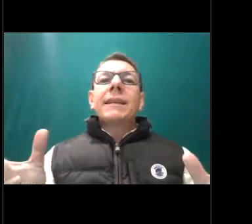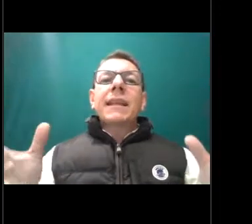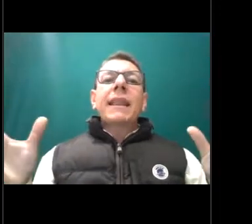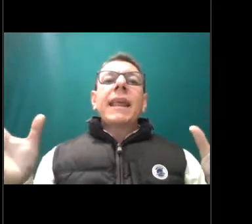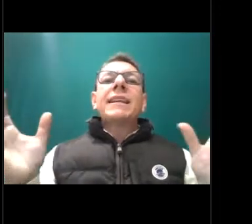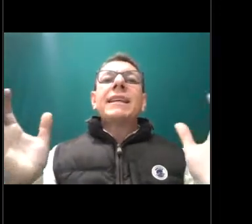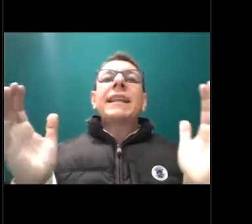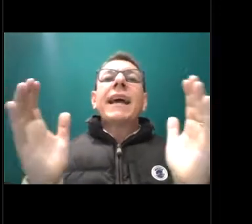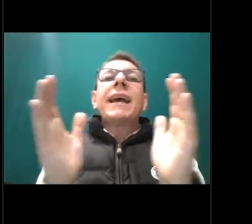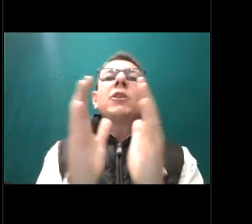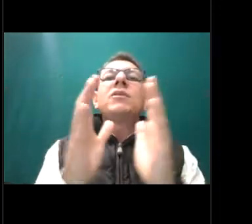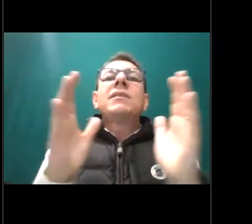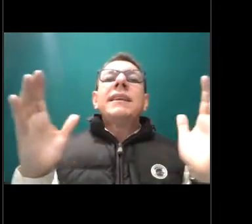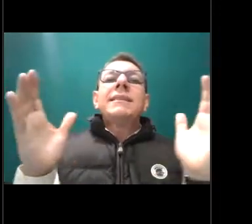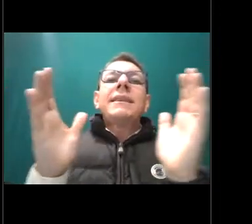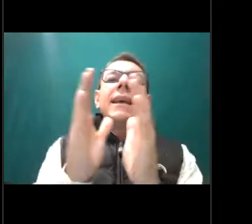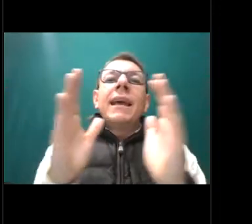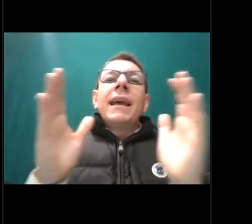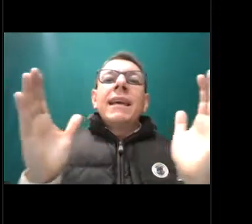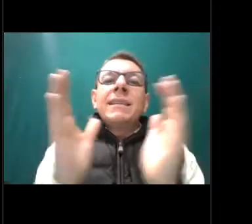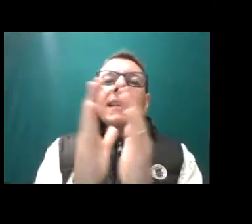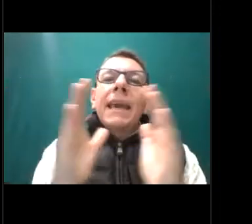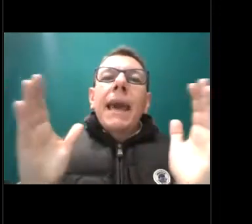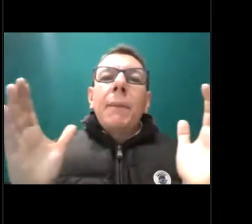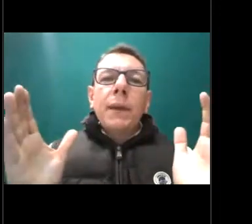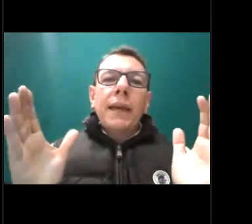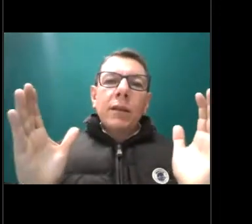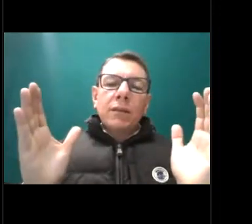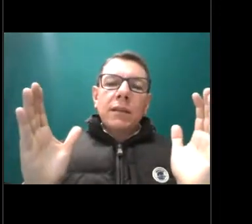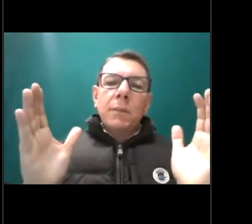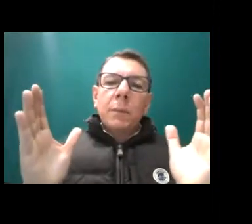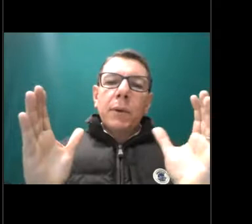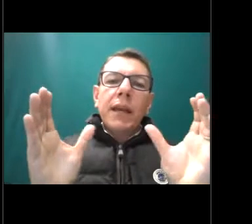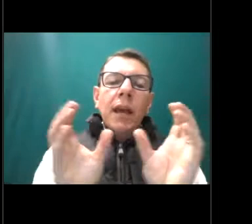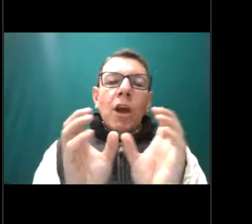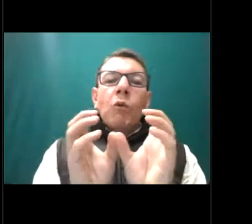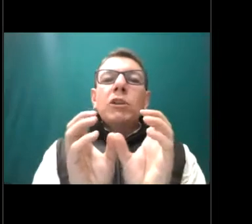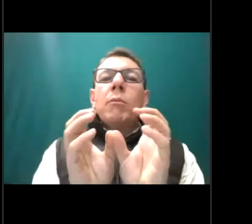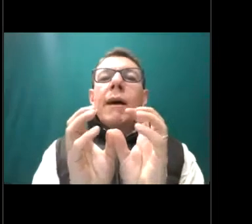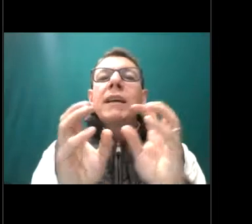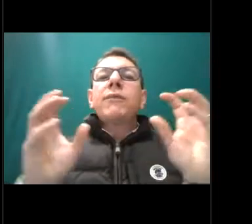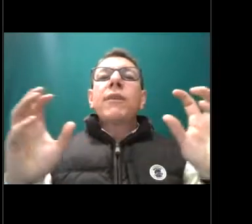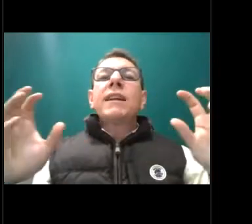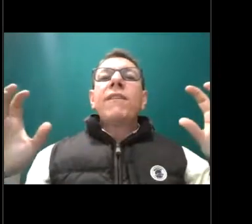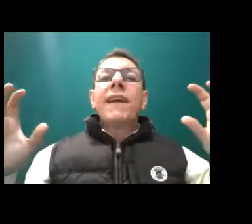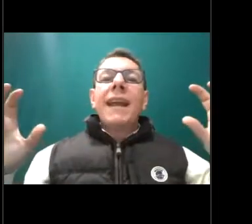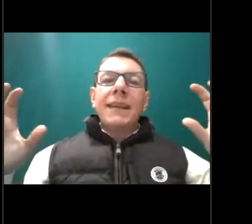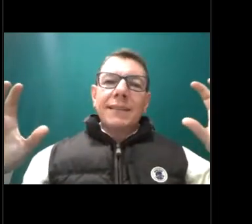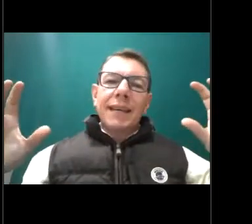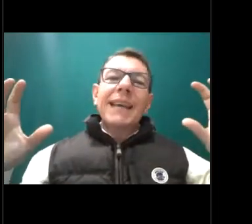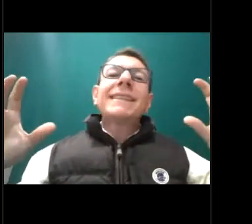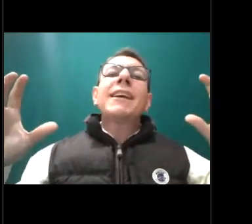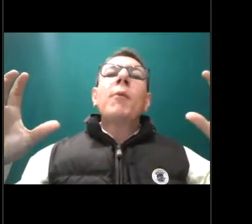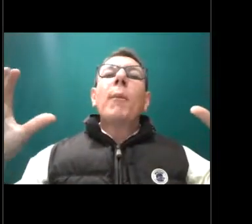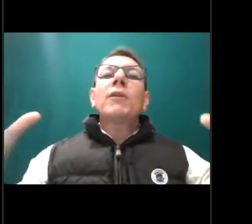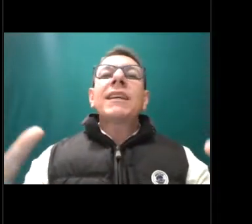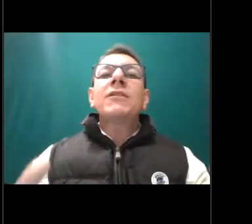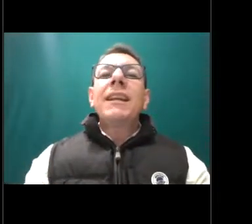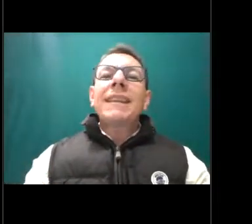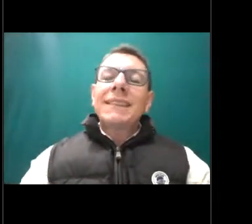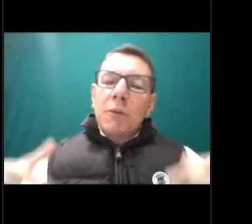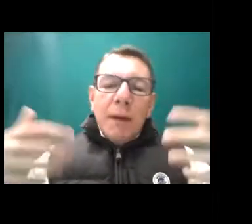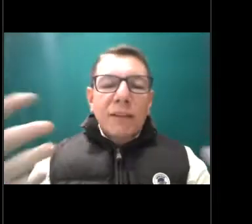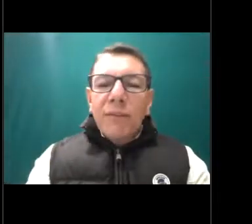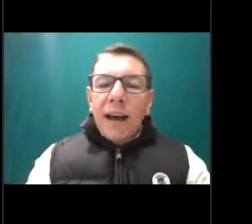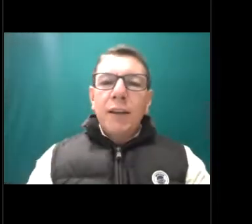também é uma das estratégias, é tentar reduzir esse gap aí que nós temos, porque quanto mais for a diferença, quer dizer que meu